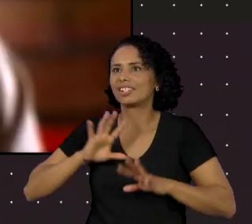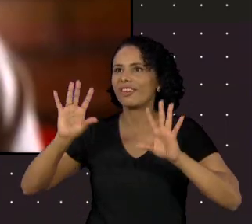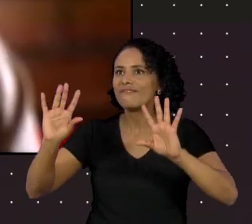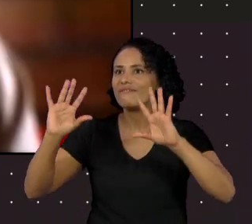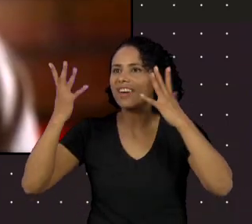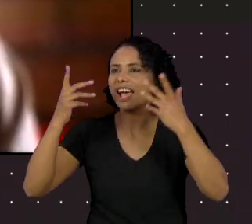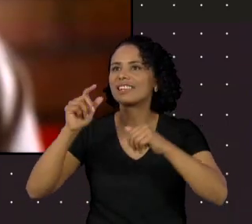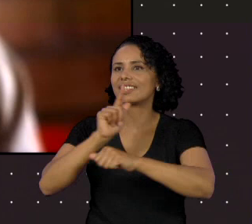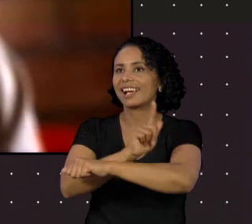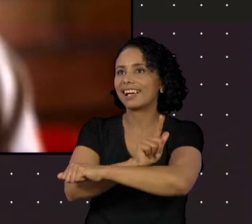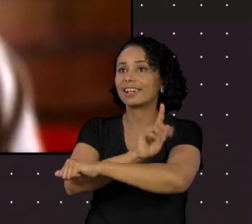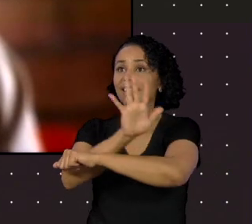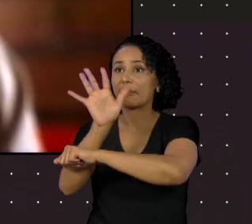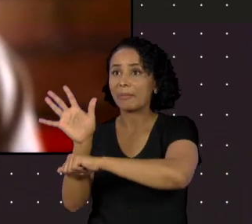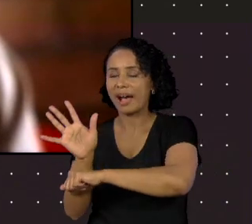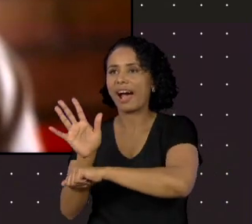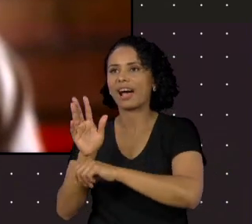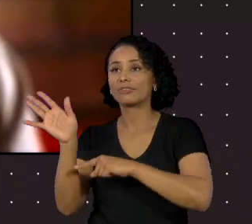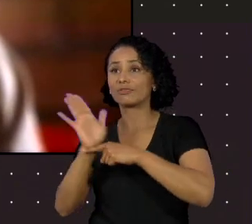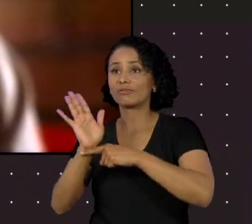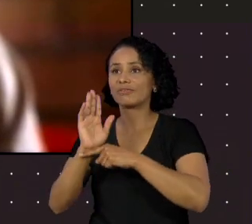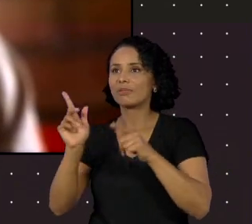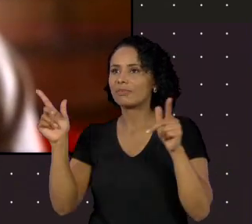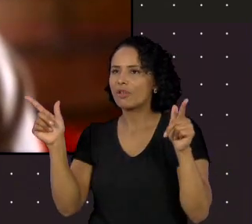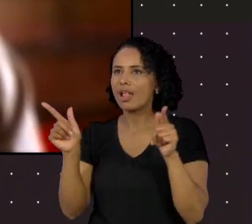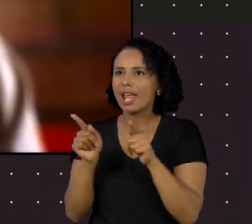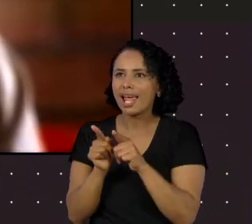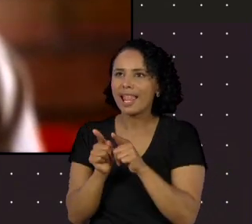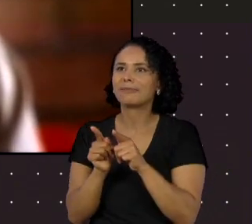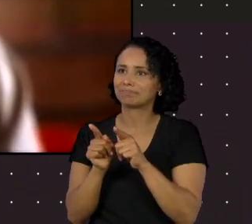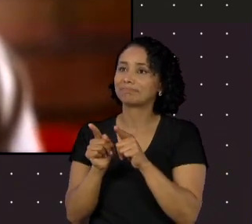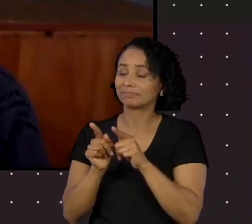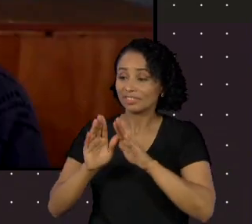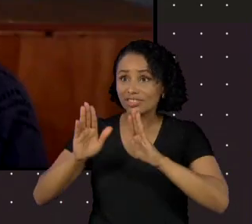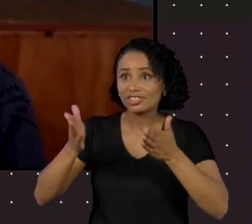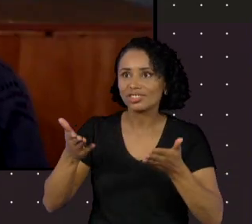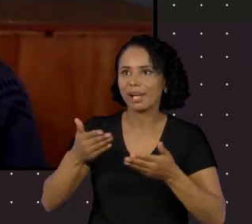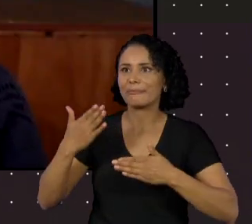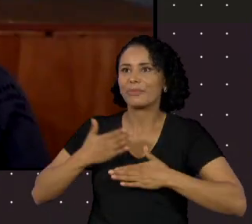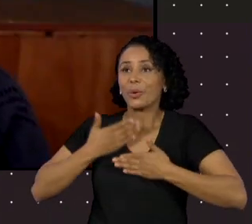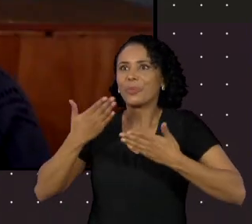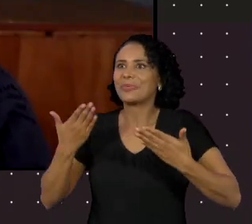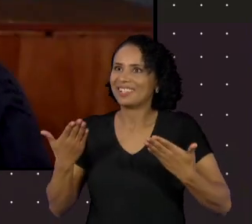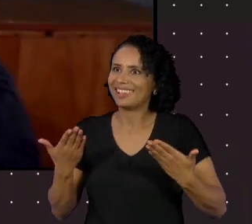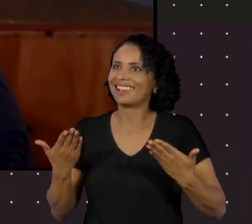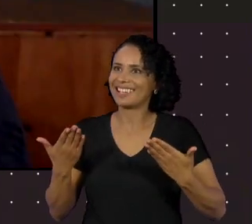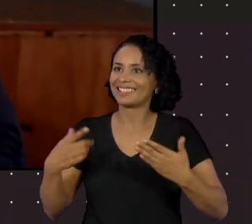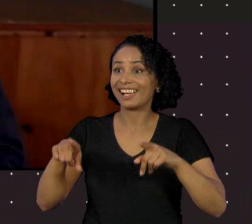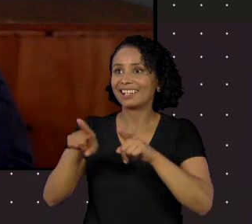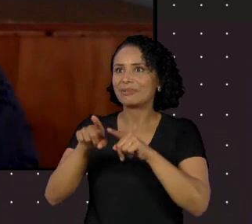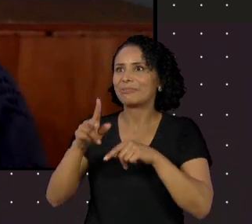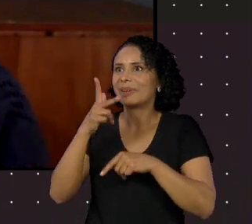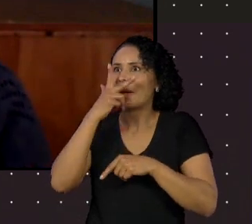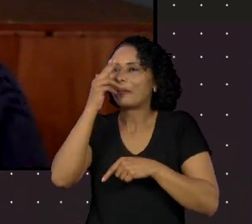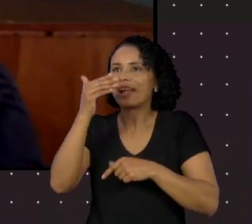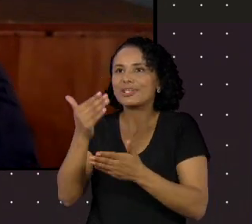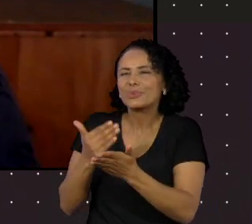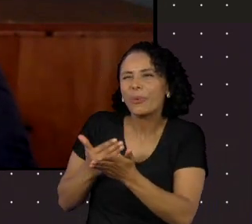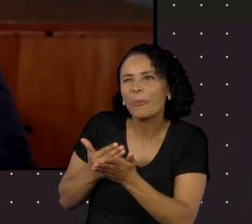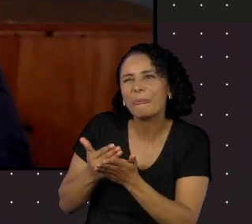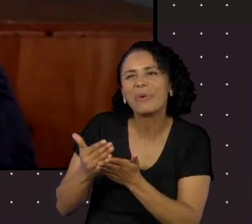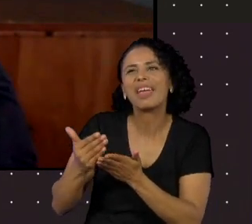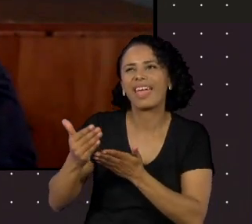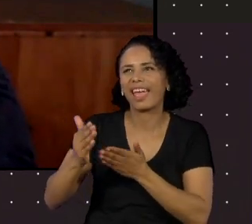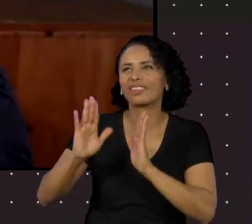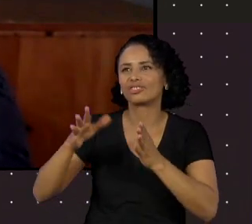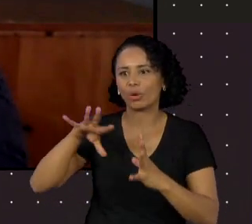Gramado com esse curta. Ele foi uma surpresa e foi, acho que, uma porta de entrada também, assim,